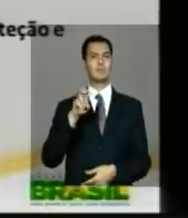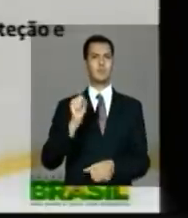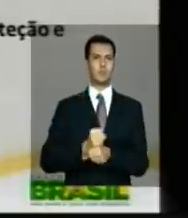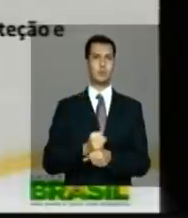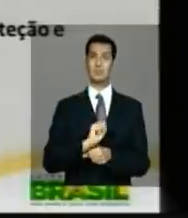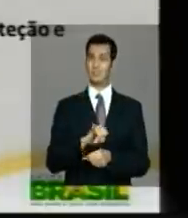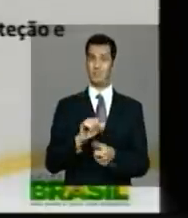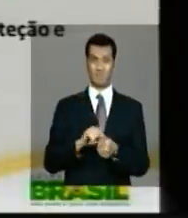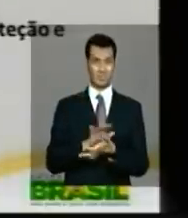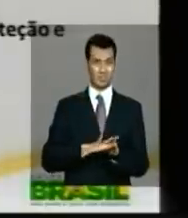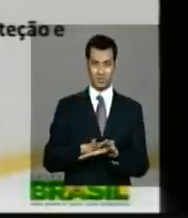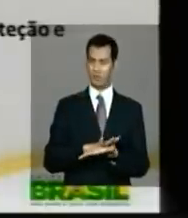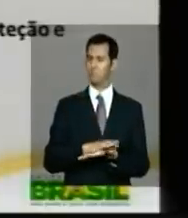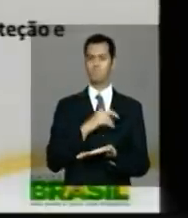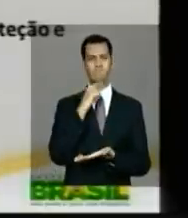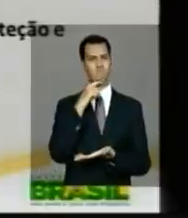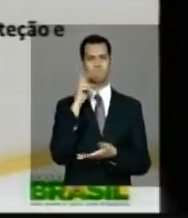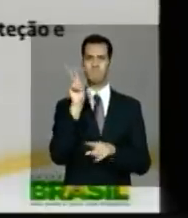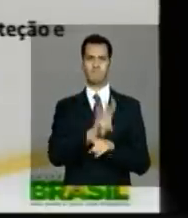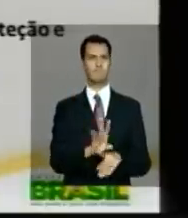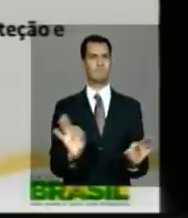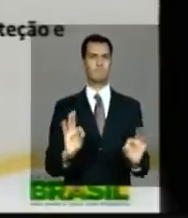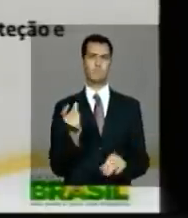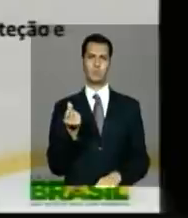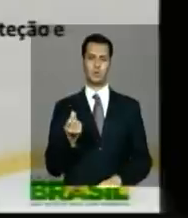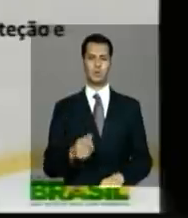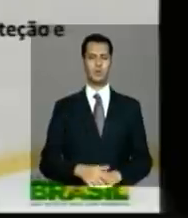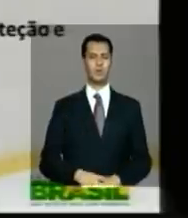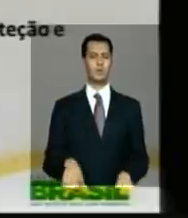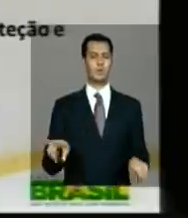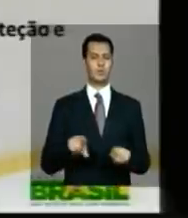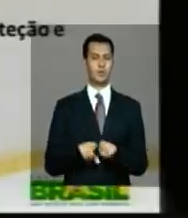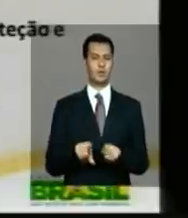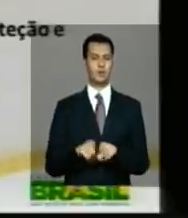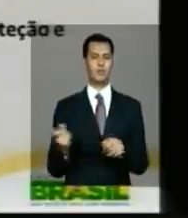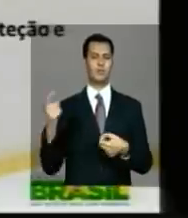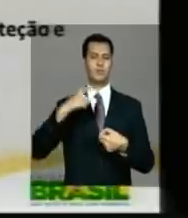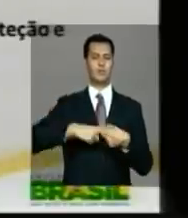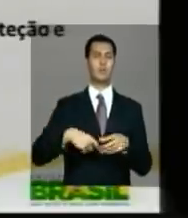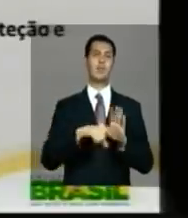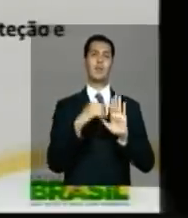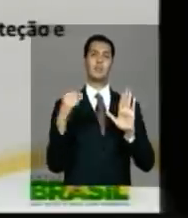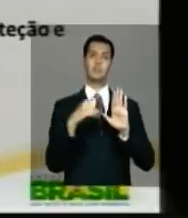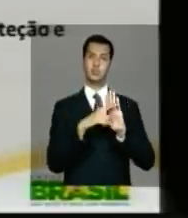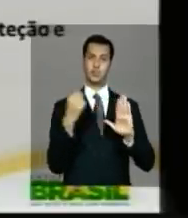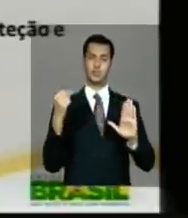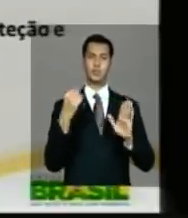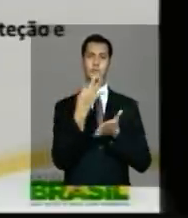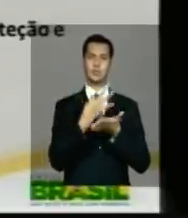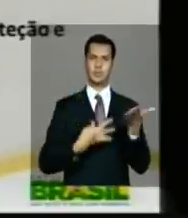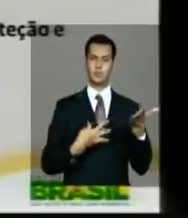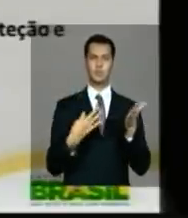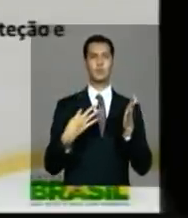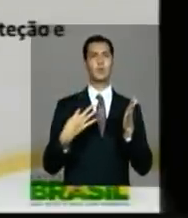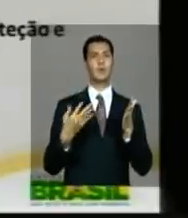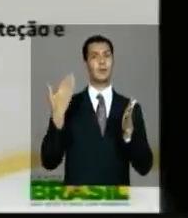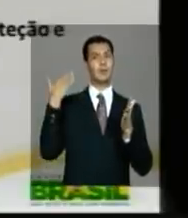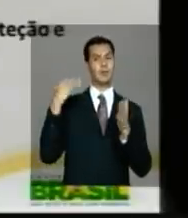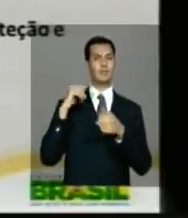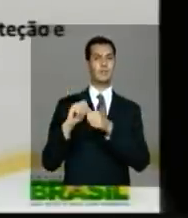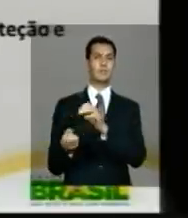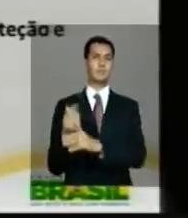público Ok resgate dos artigos do texto do Senado que impliquem maior proteção ambiental por exemplo